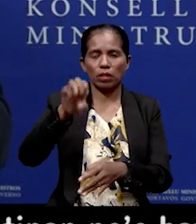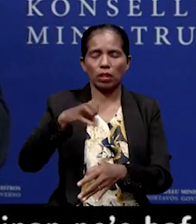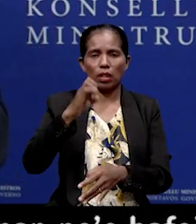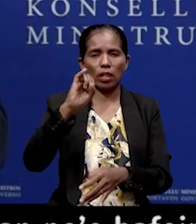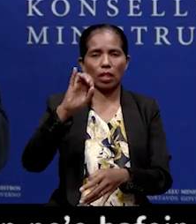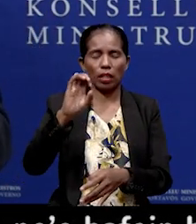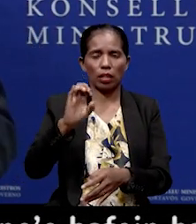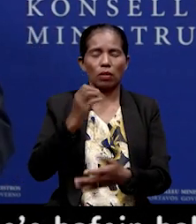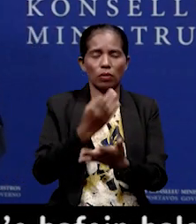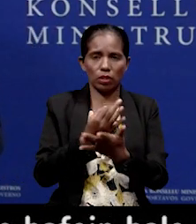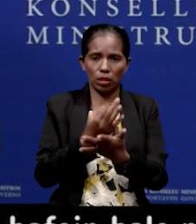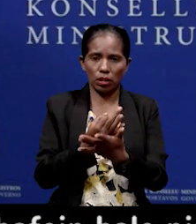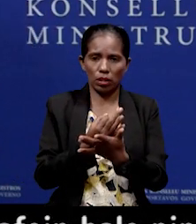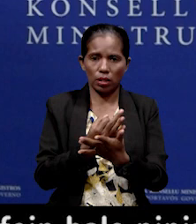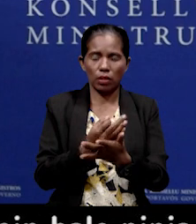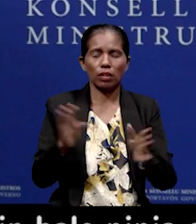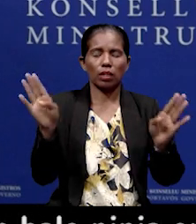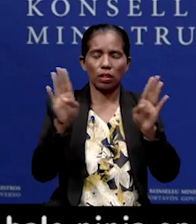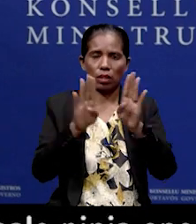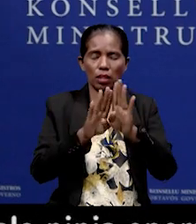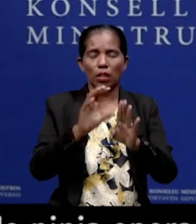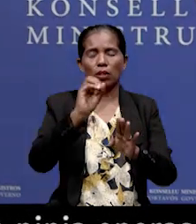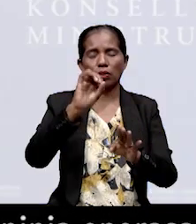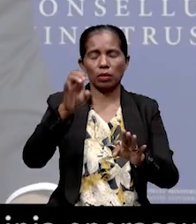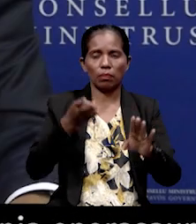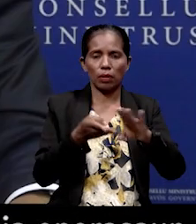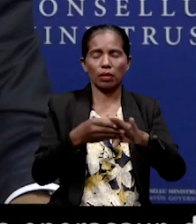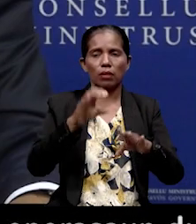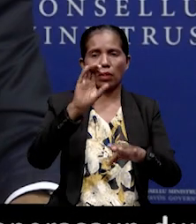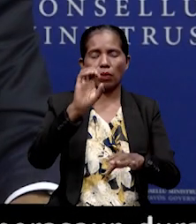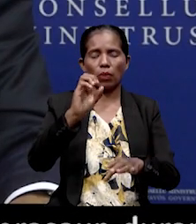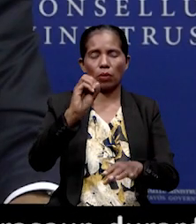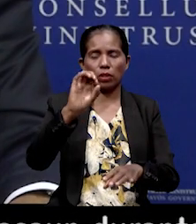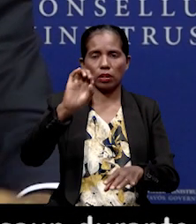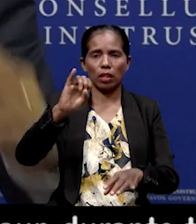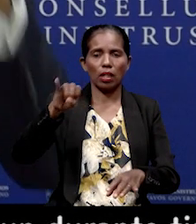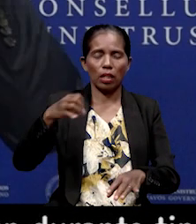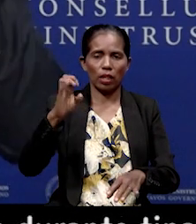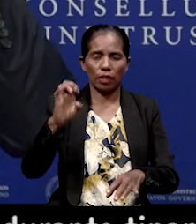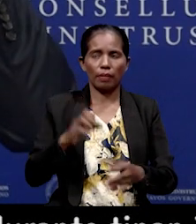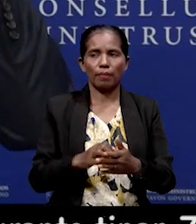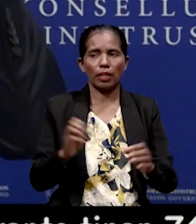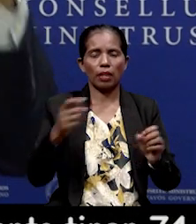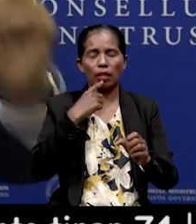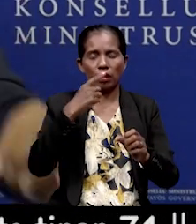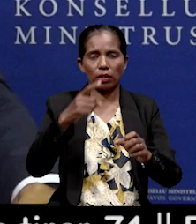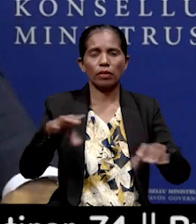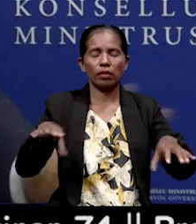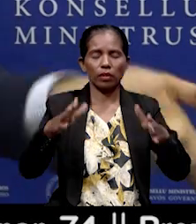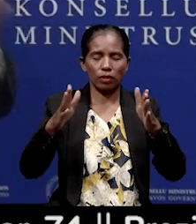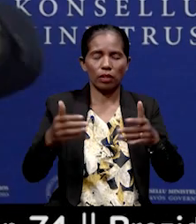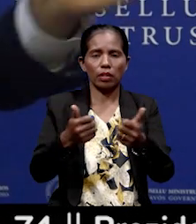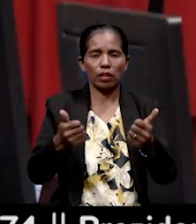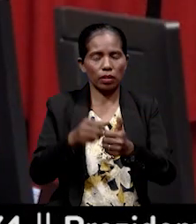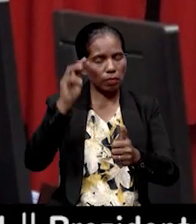não pode taca conta geral estado nian. Mas que não é porta-voz governo né lá até funcionário no agente